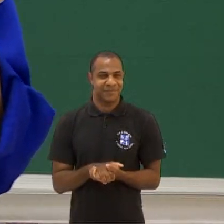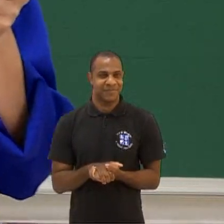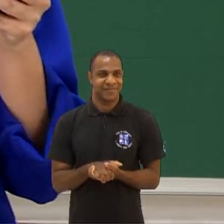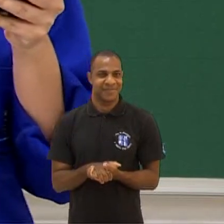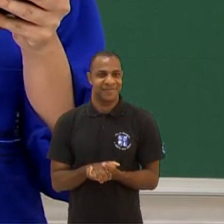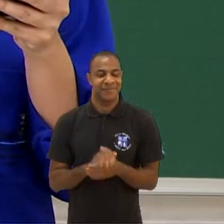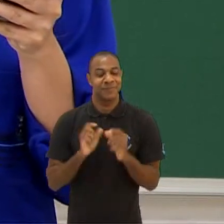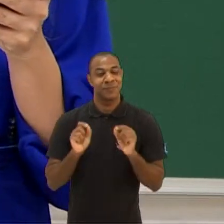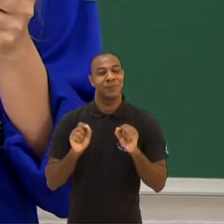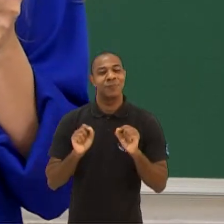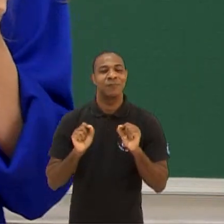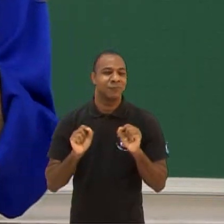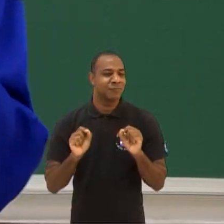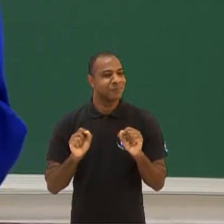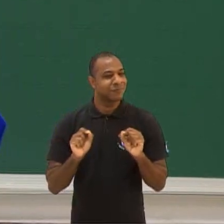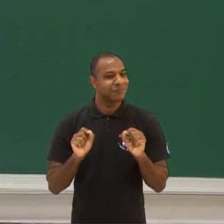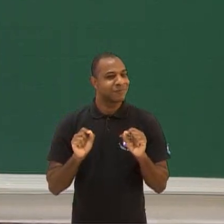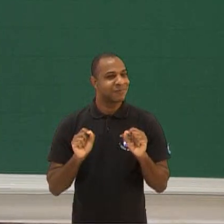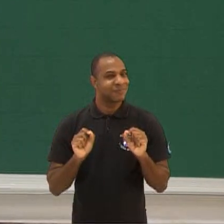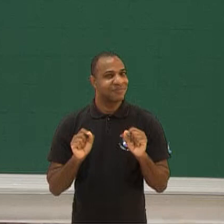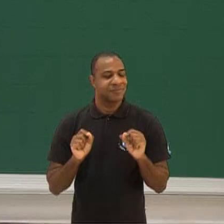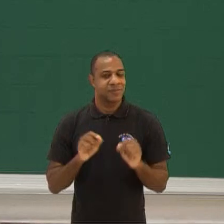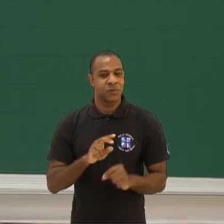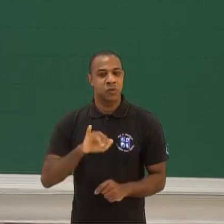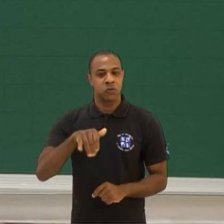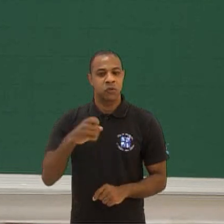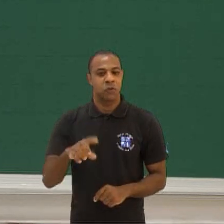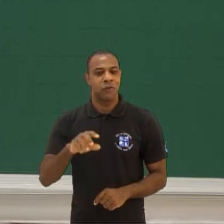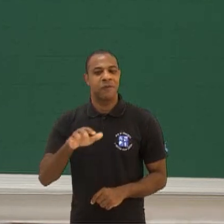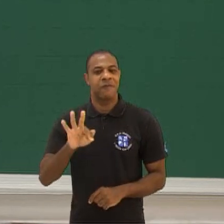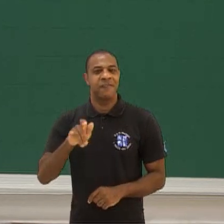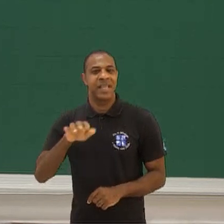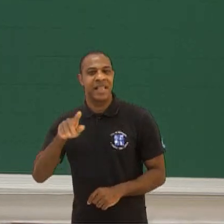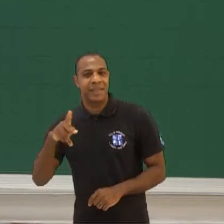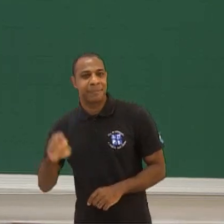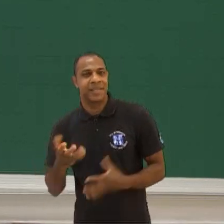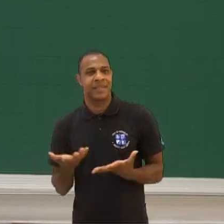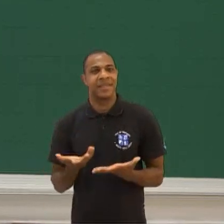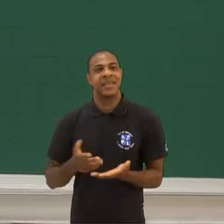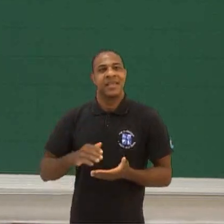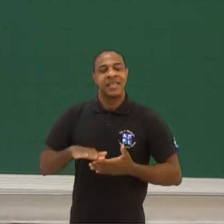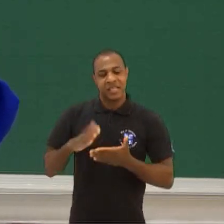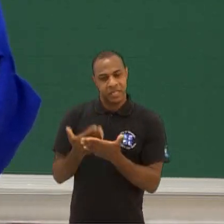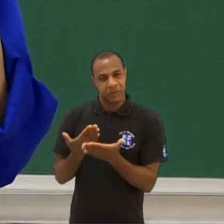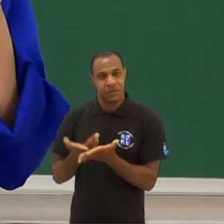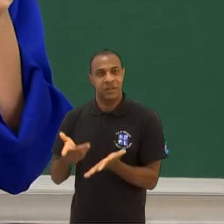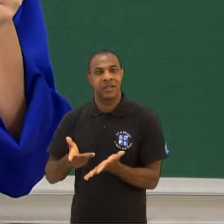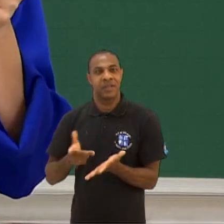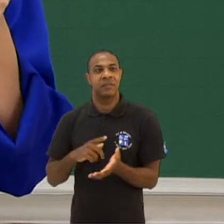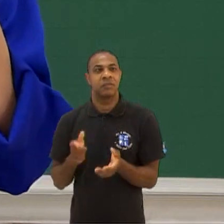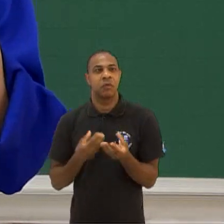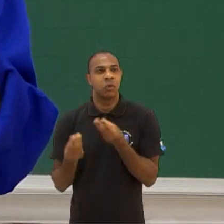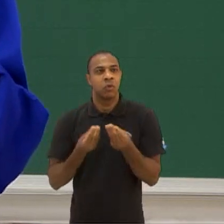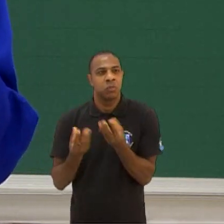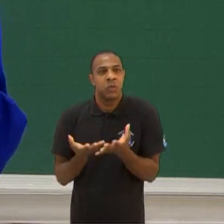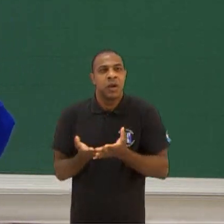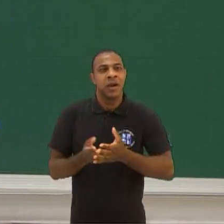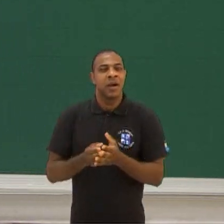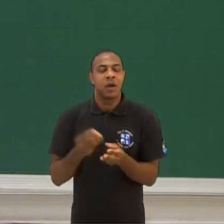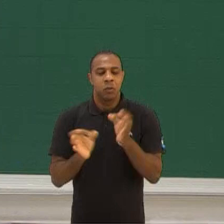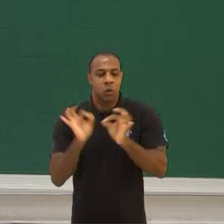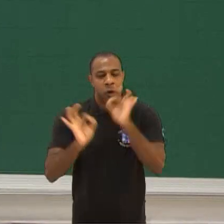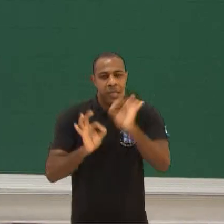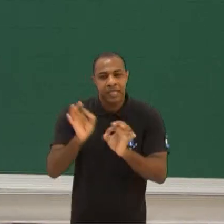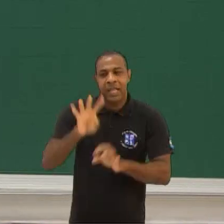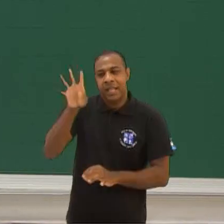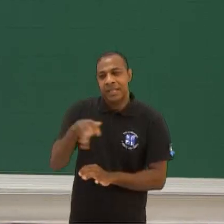Quem que foi? Foi o... Meu nome é João Felipe, do Colégio Professor Nilo Brandão. Tenho uma dúvida. É sobre proporções inversas, como organizar a tabela. Essas